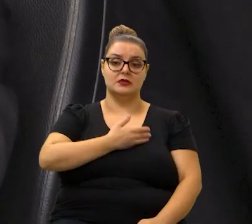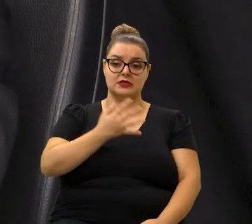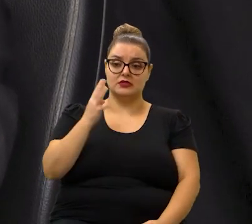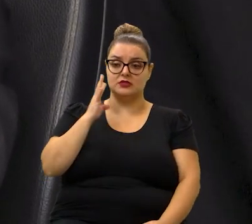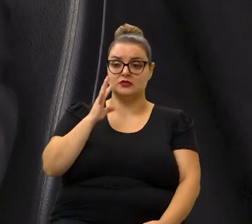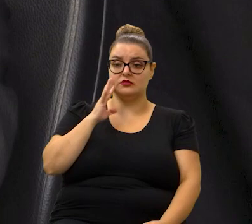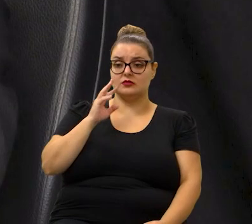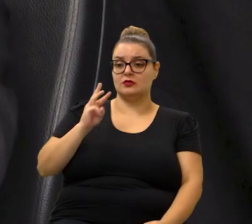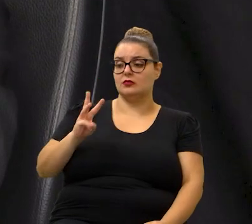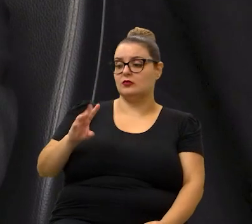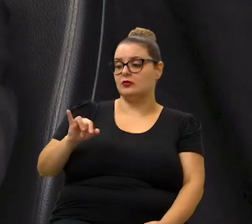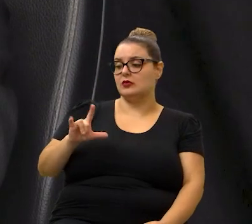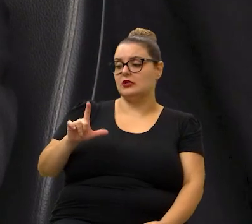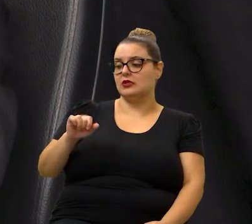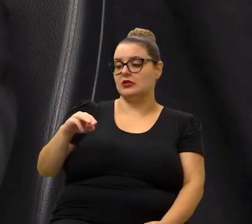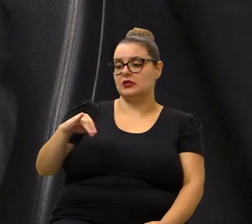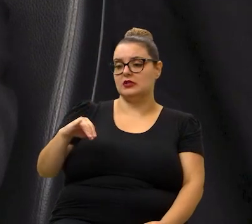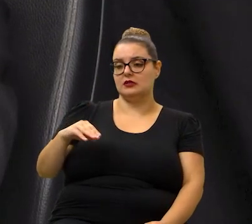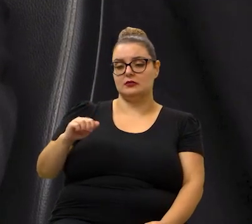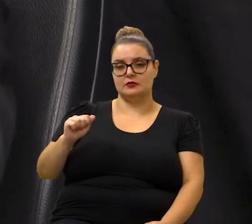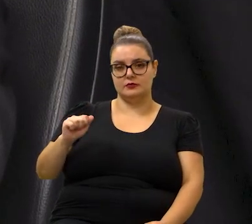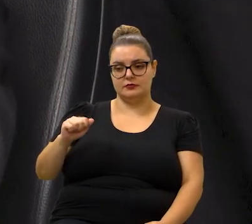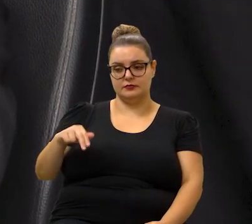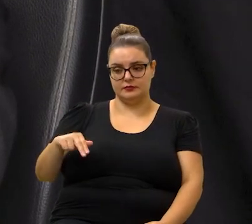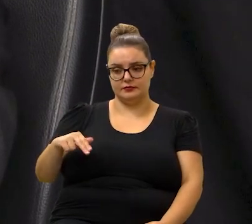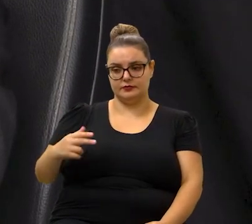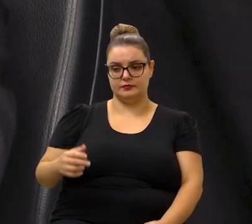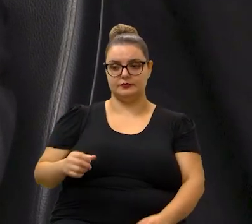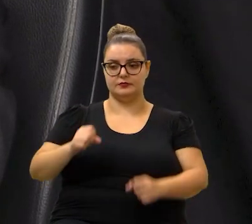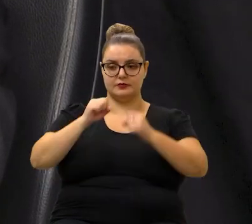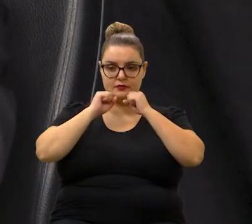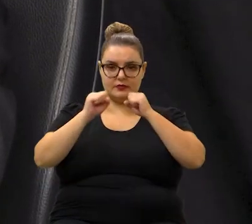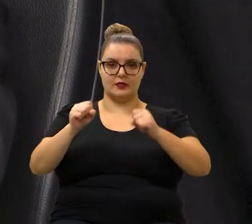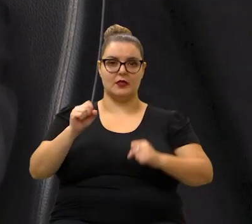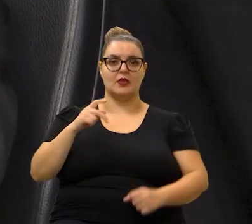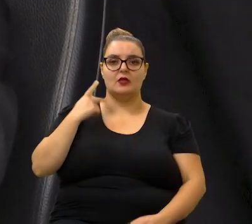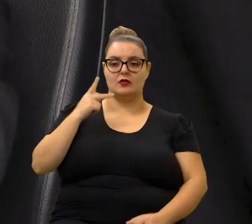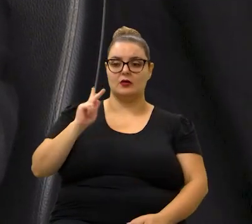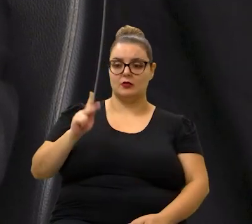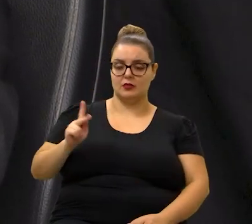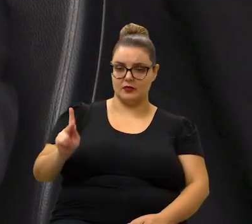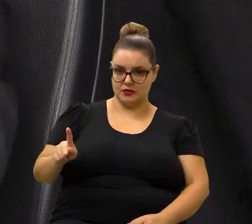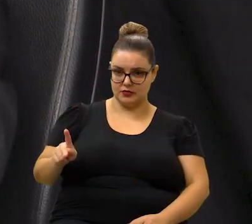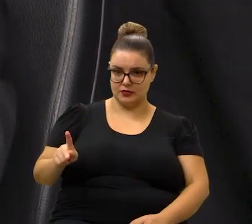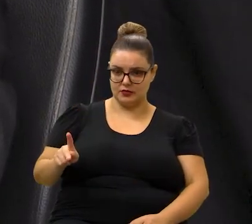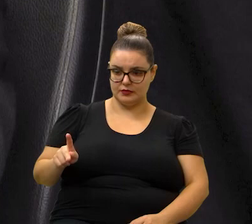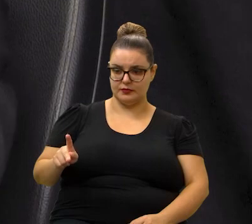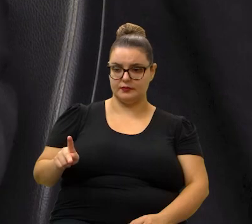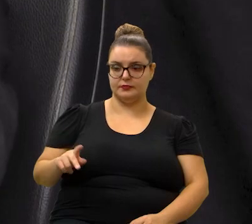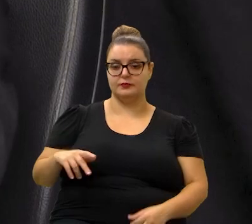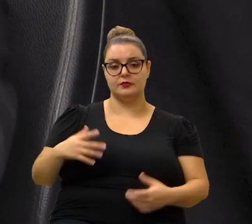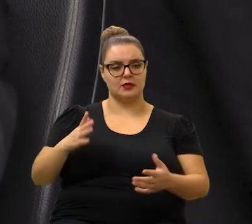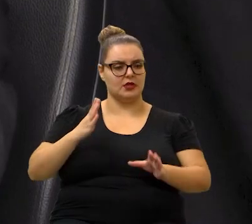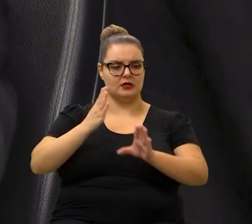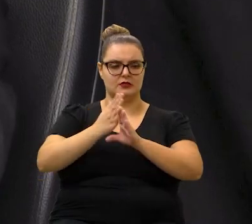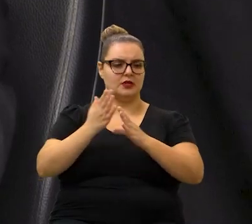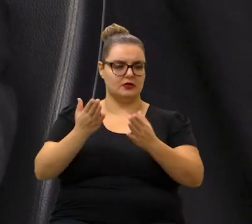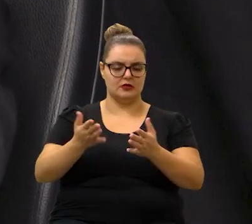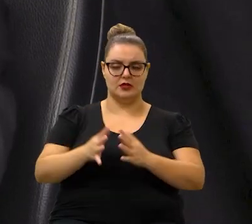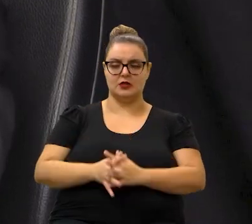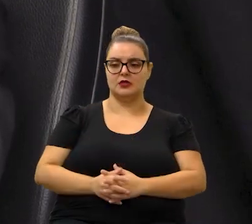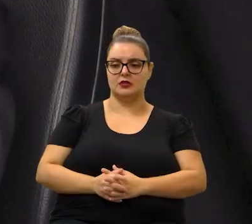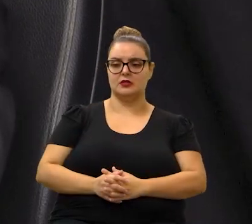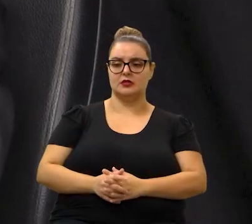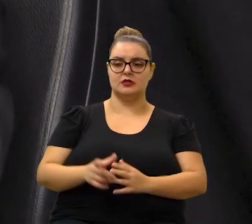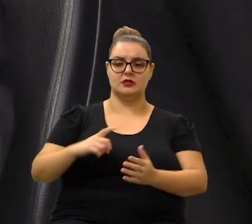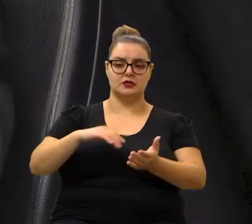legal com William que era na época assessor do Professor Alberto correto e nós nos encontrávamos ali eu tinha